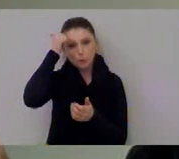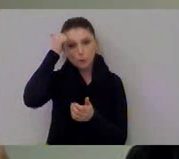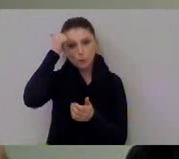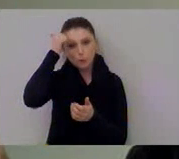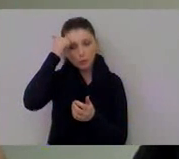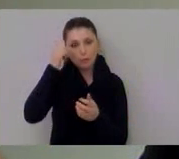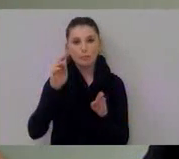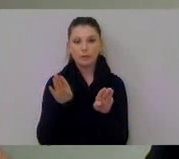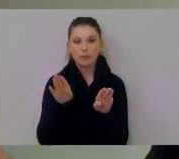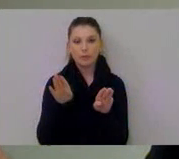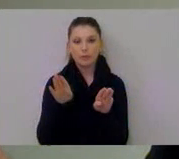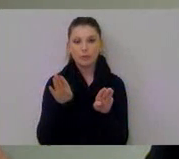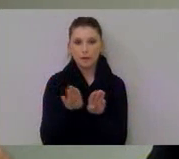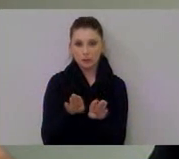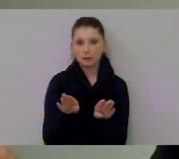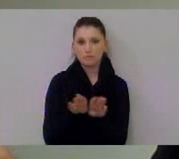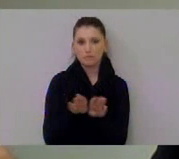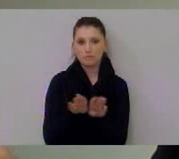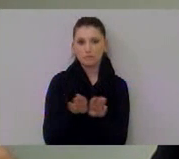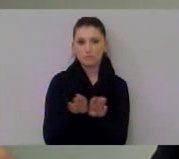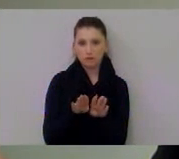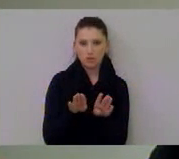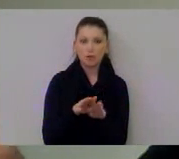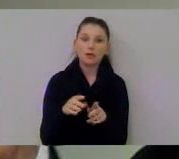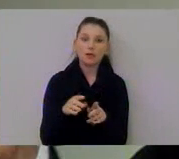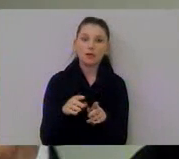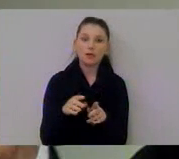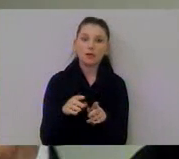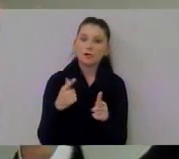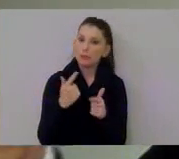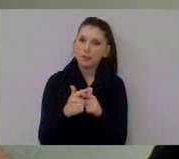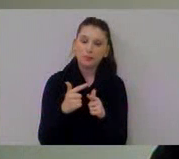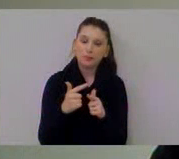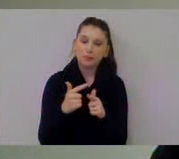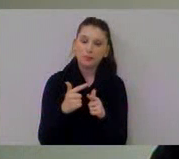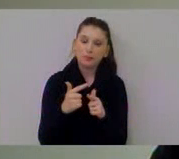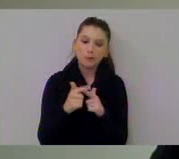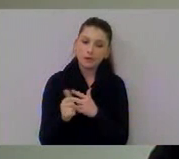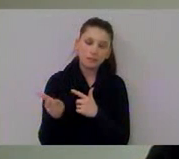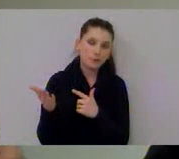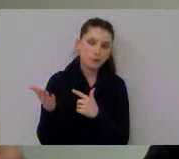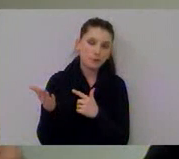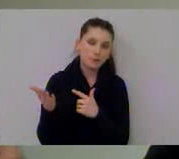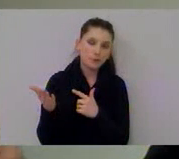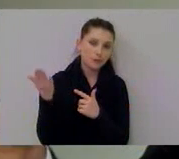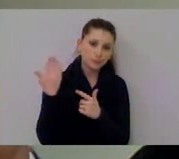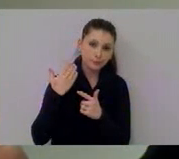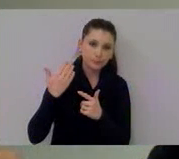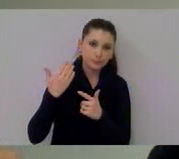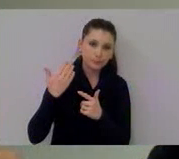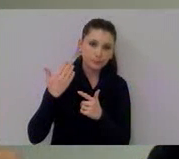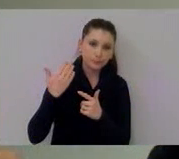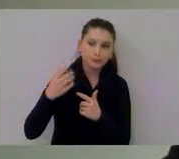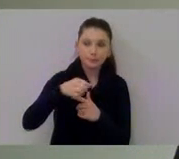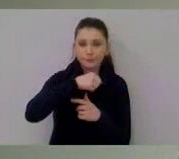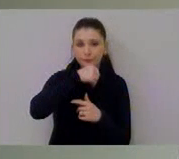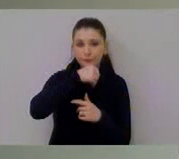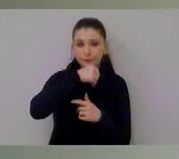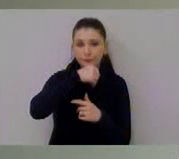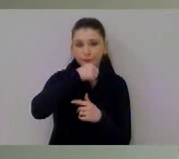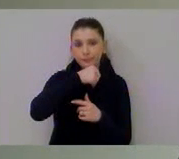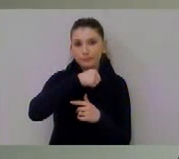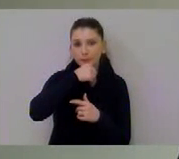dos problemas de vocês é antigo. E mais uma coisa, com relação ao esgoto a